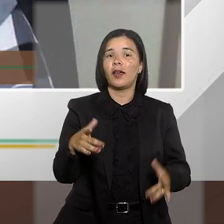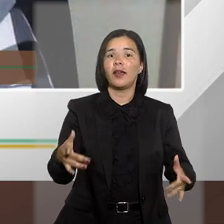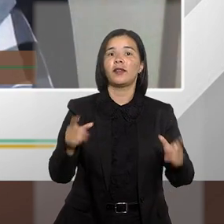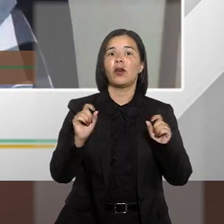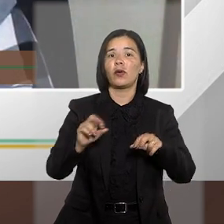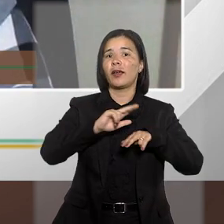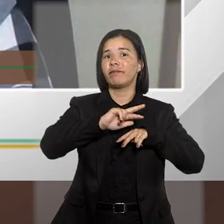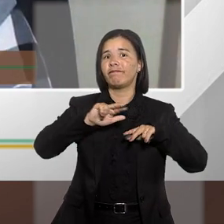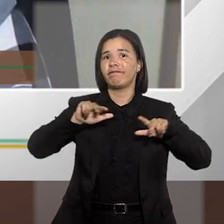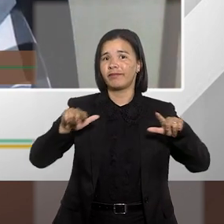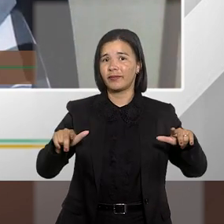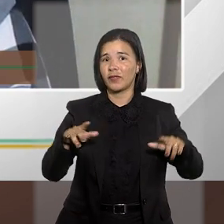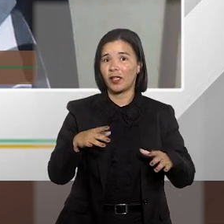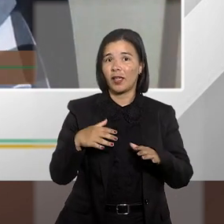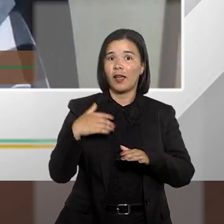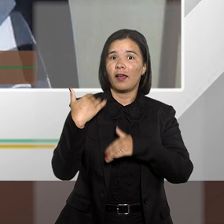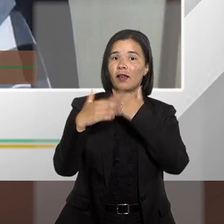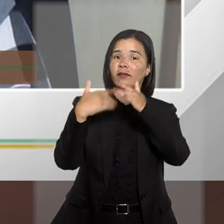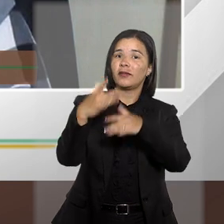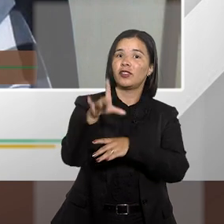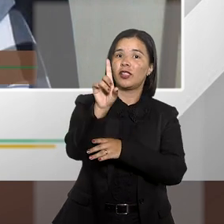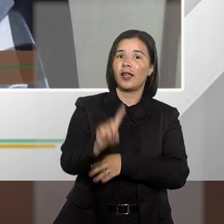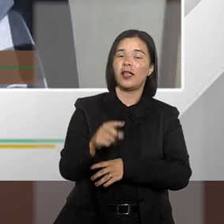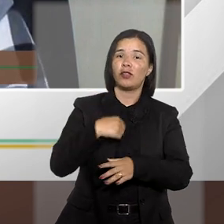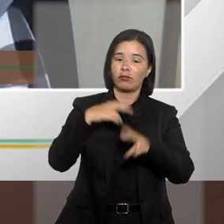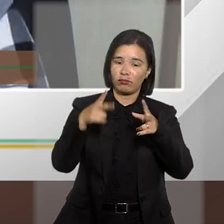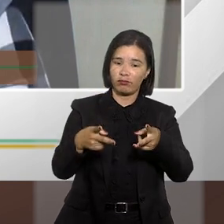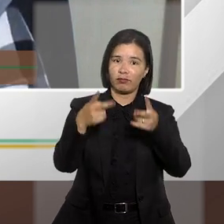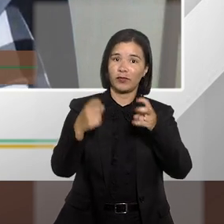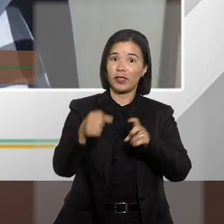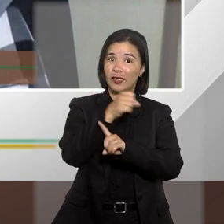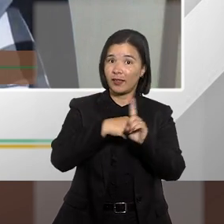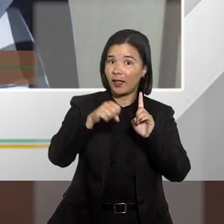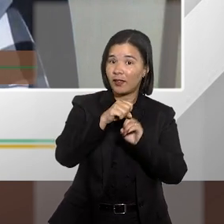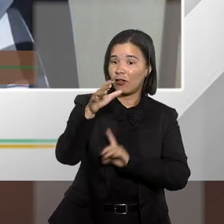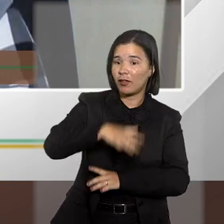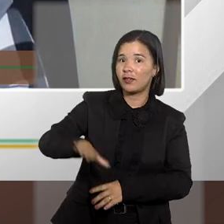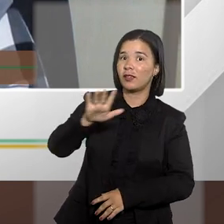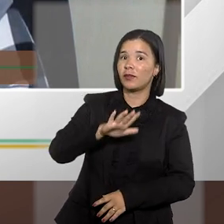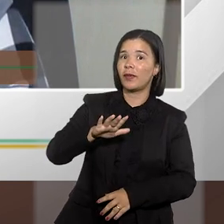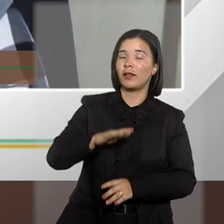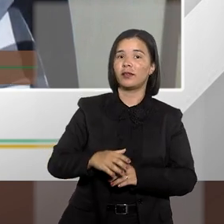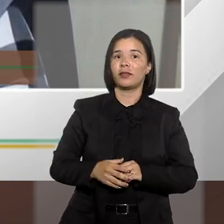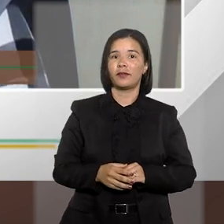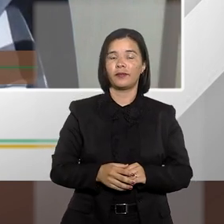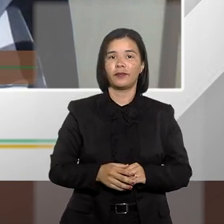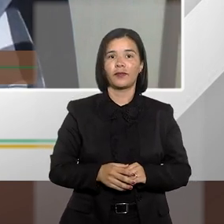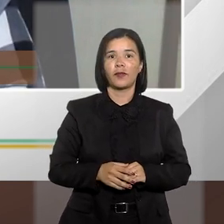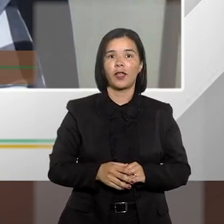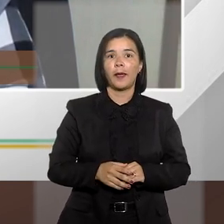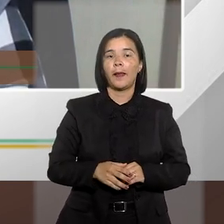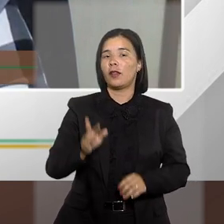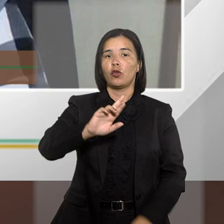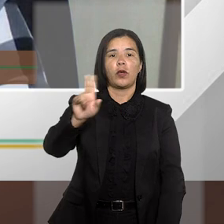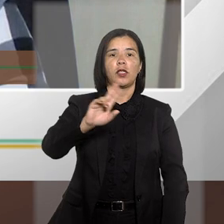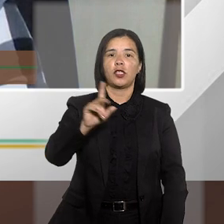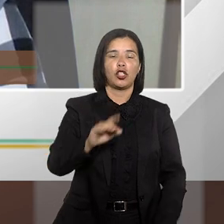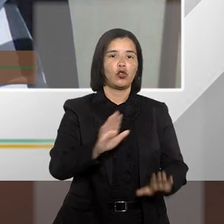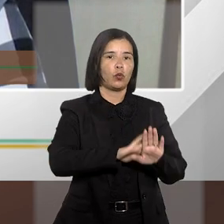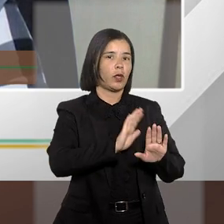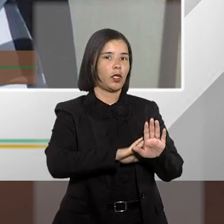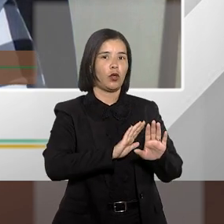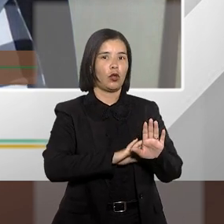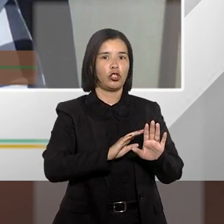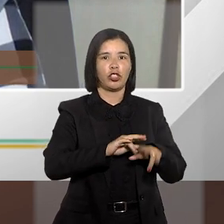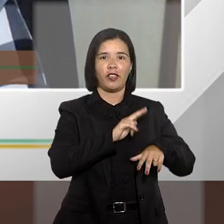Então, a busca pelo direito e o reconhecimento enquanto cidadão, e cidadão nesse espaço de pertencimento também. Mas não existe uma ideologia,